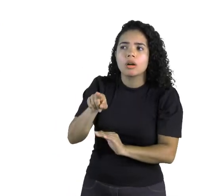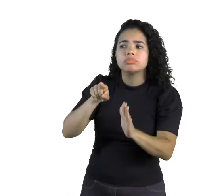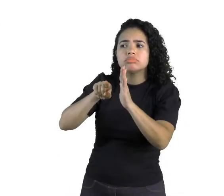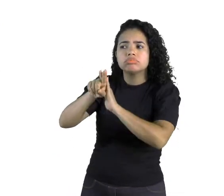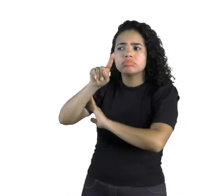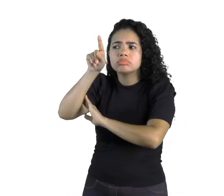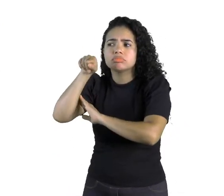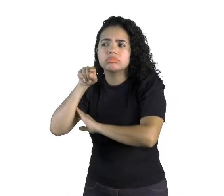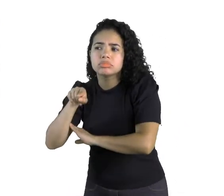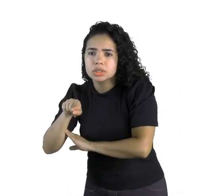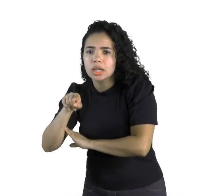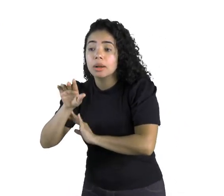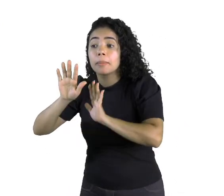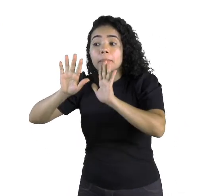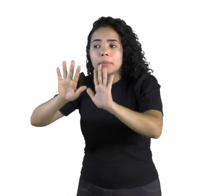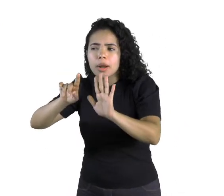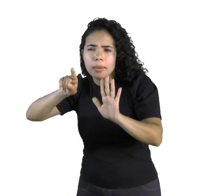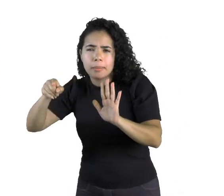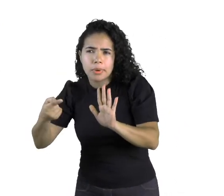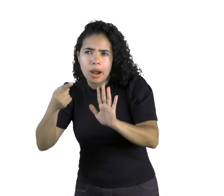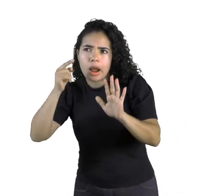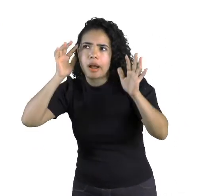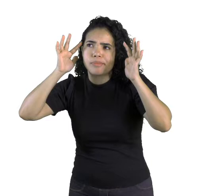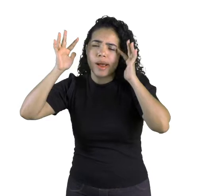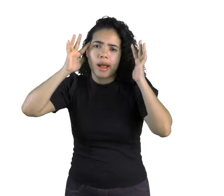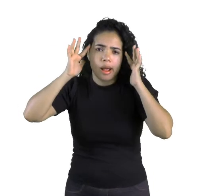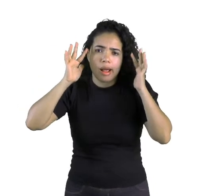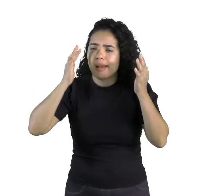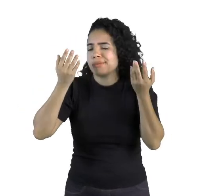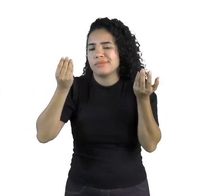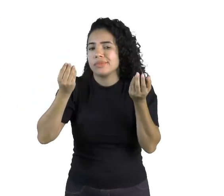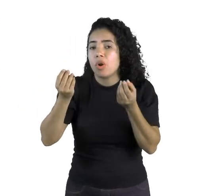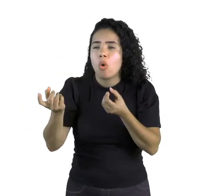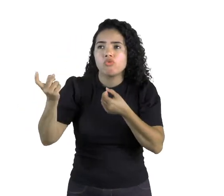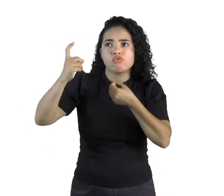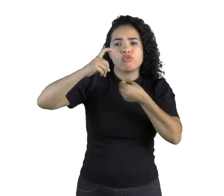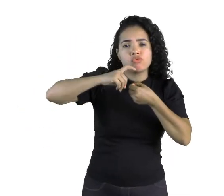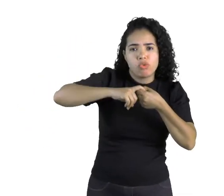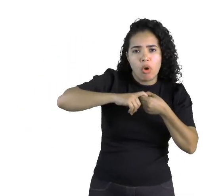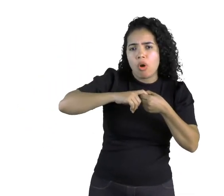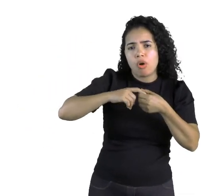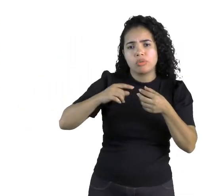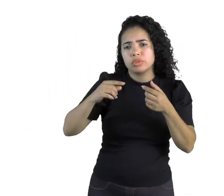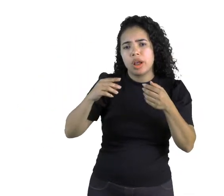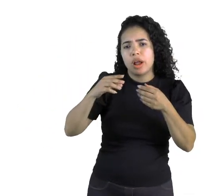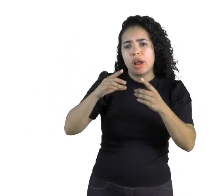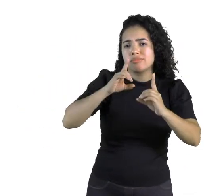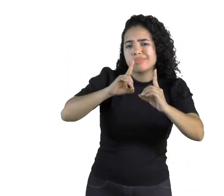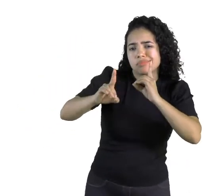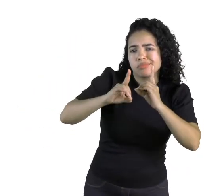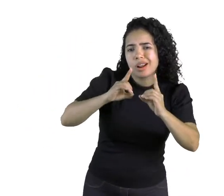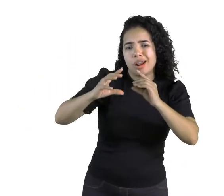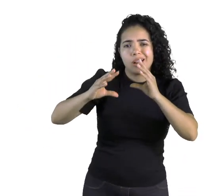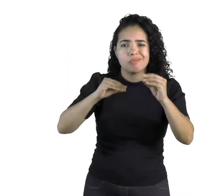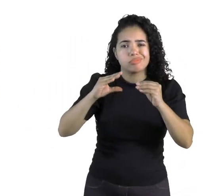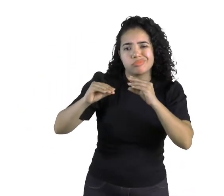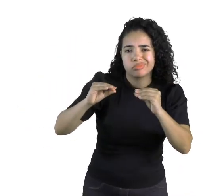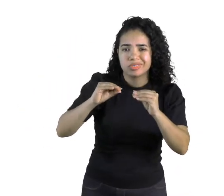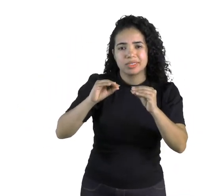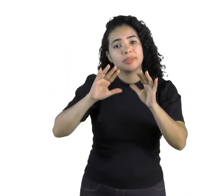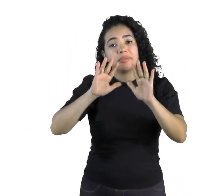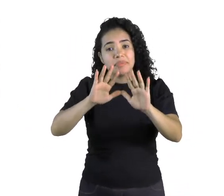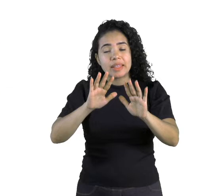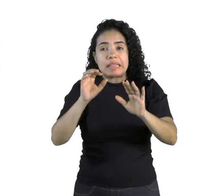interrogam, interrompem um pensamento e depois o retoma, entre outros. Para que fique